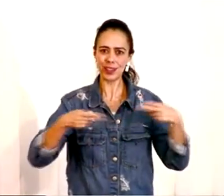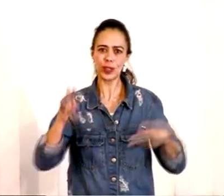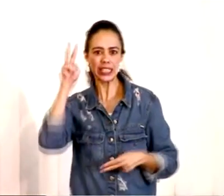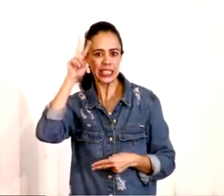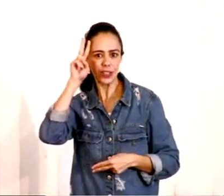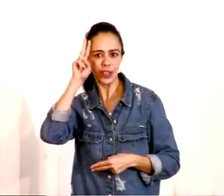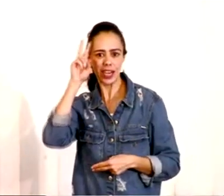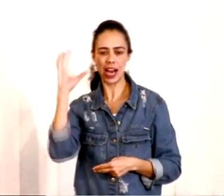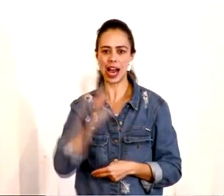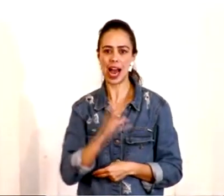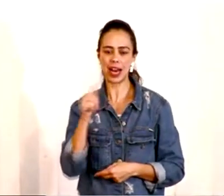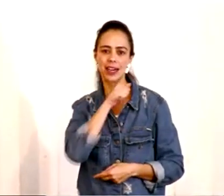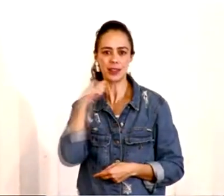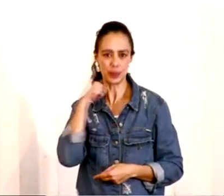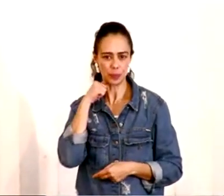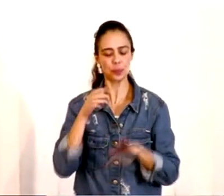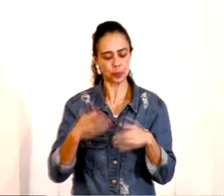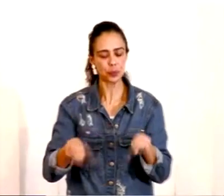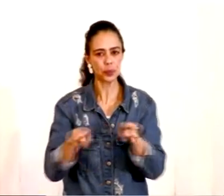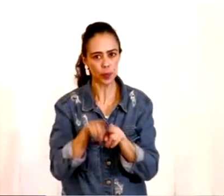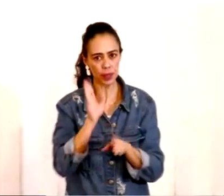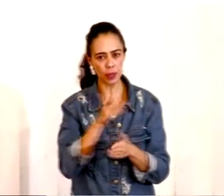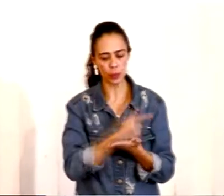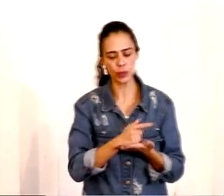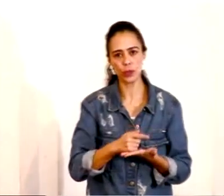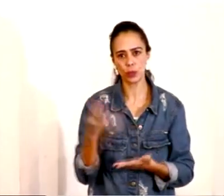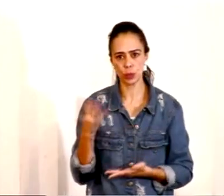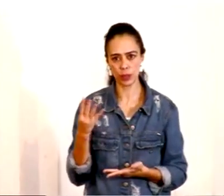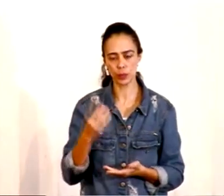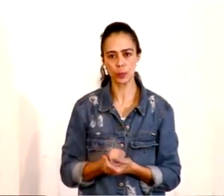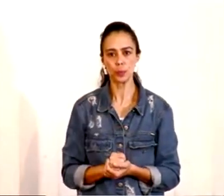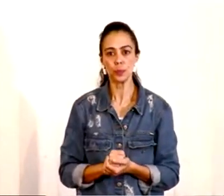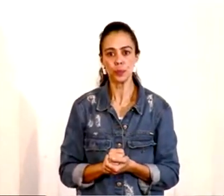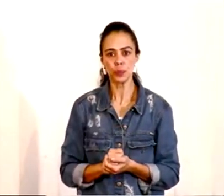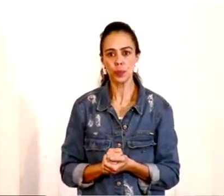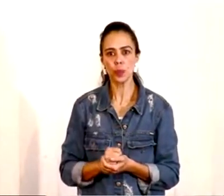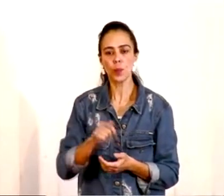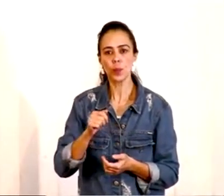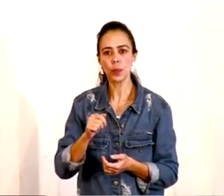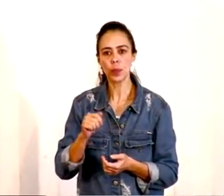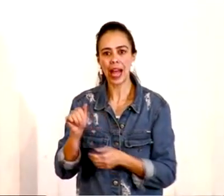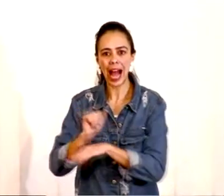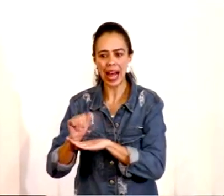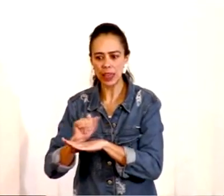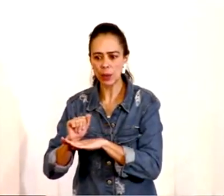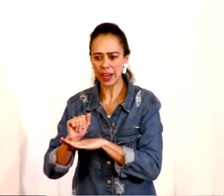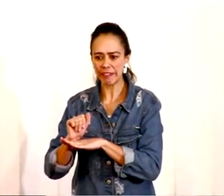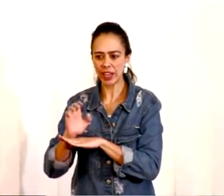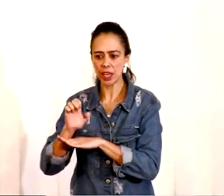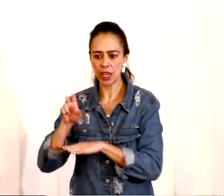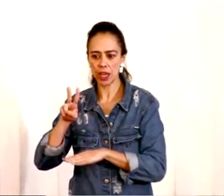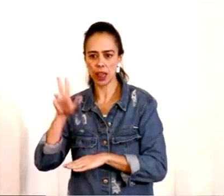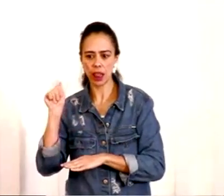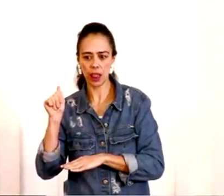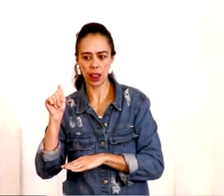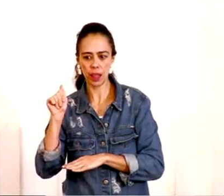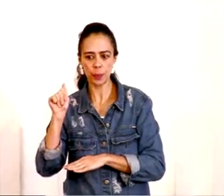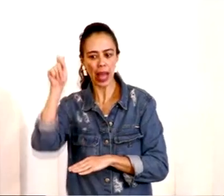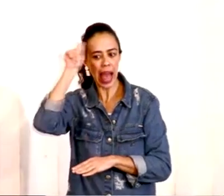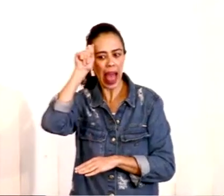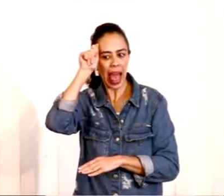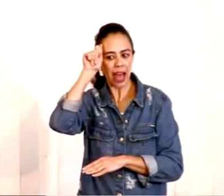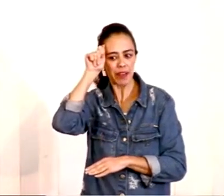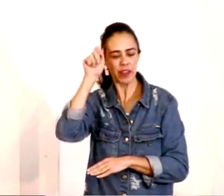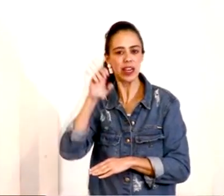coabitou o homem com Eva, sua mulher, e esta concebeu e deu à luz a Caim. Então disse: adquiri